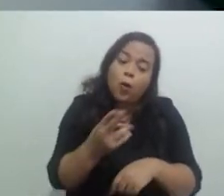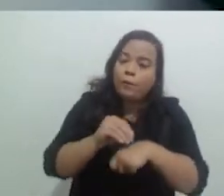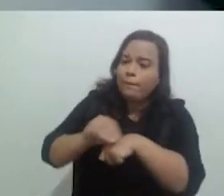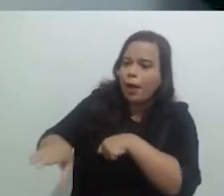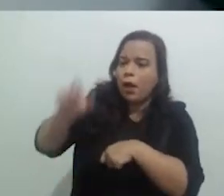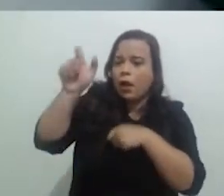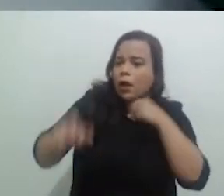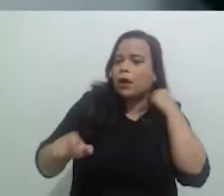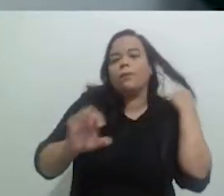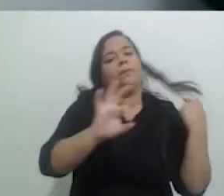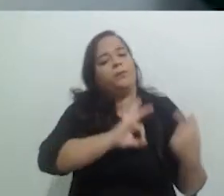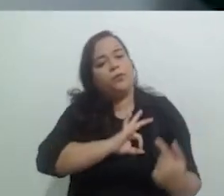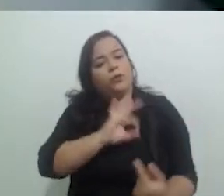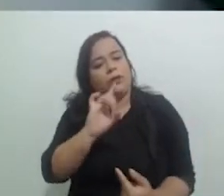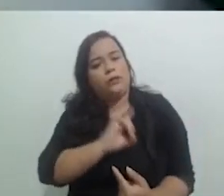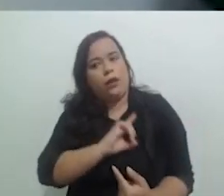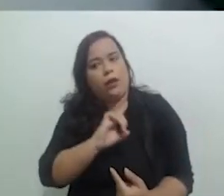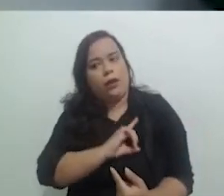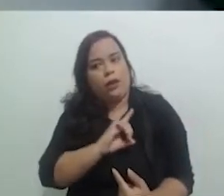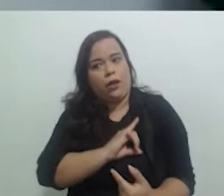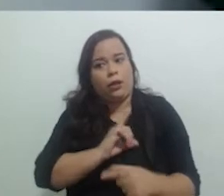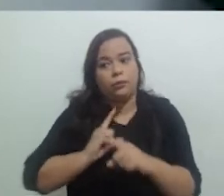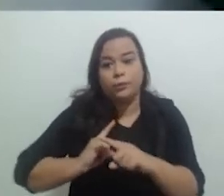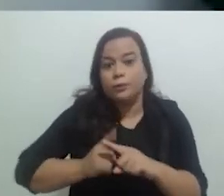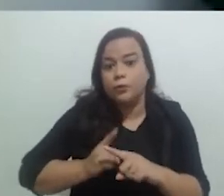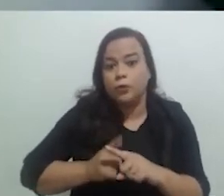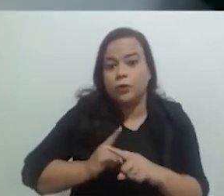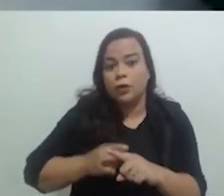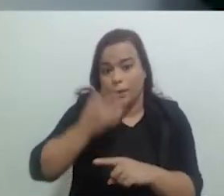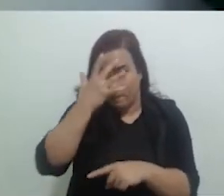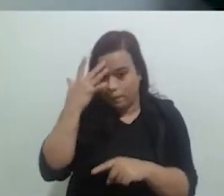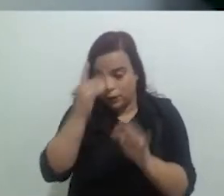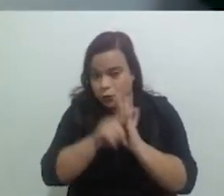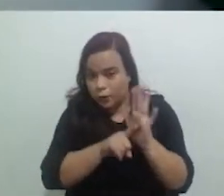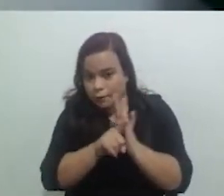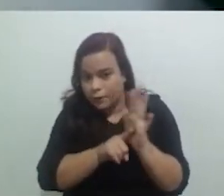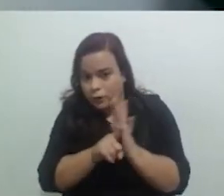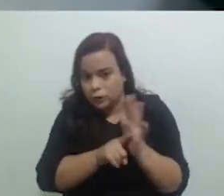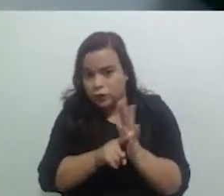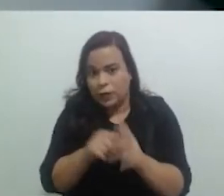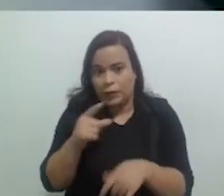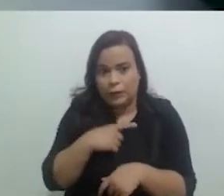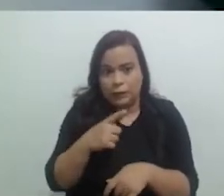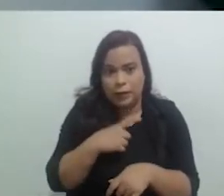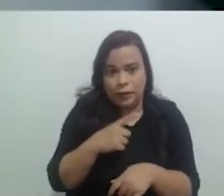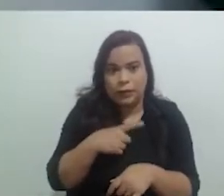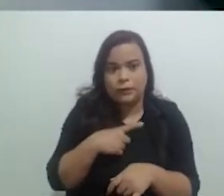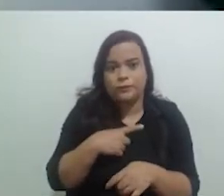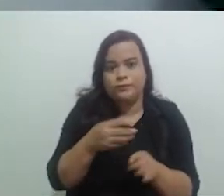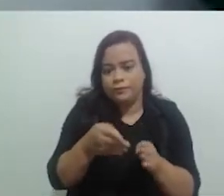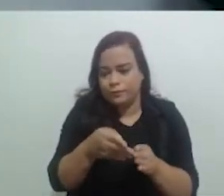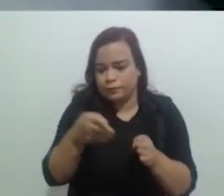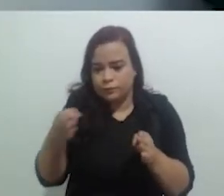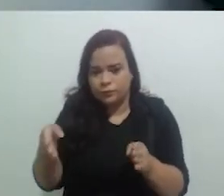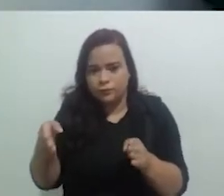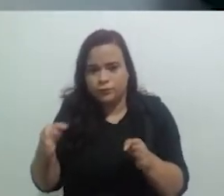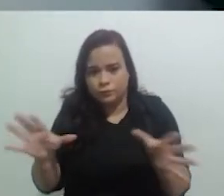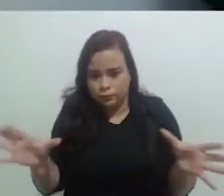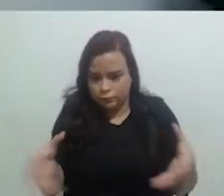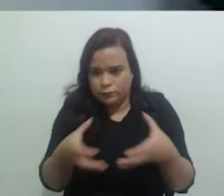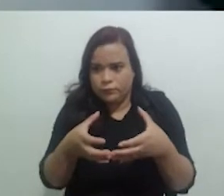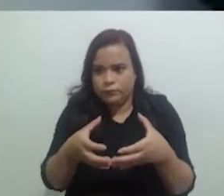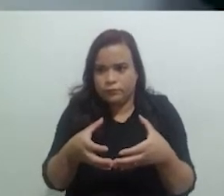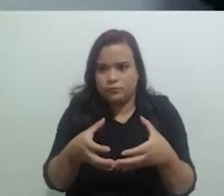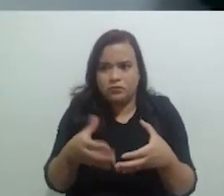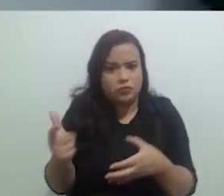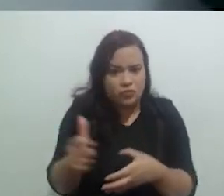investigado não tem prerrogativa de foro, o tribunal não tem por que se manifestar. Então,